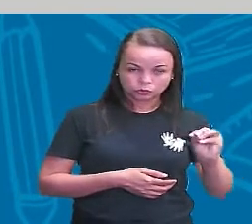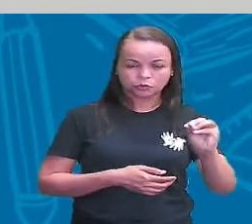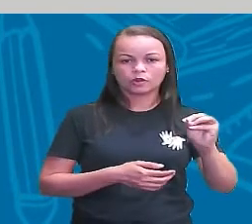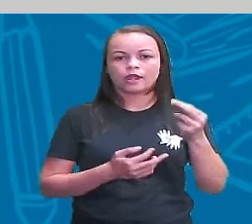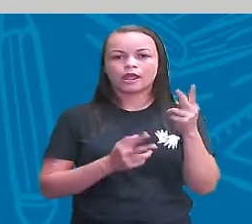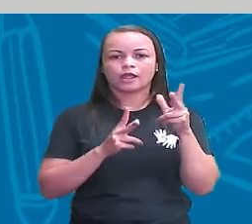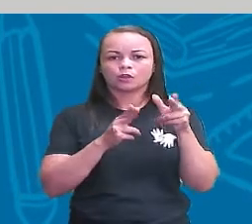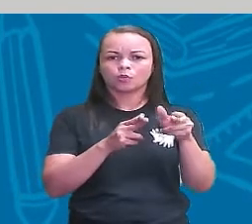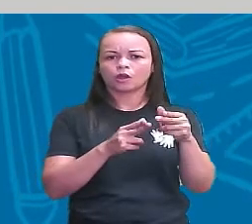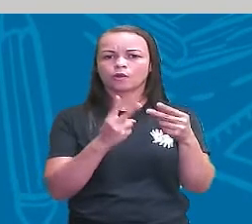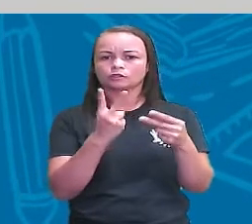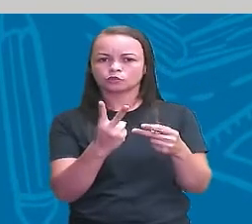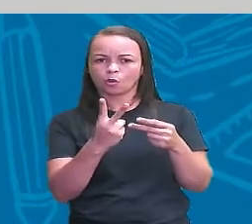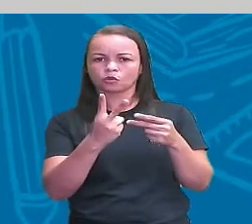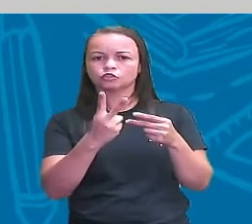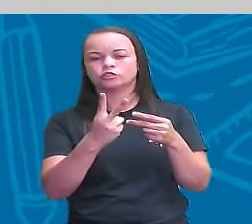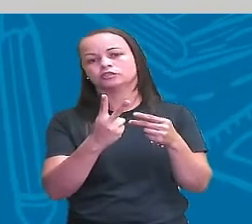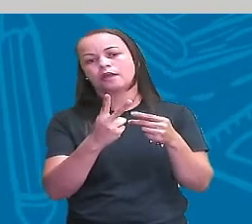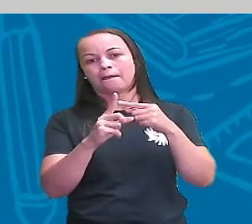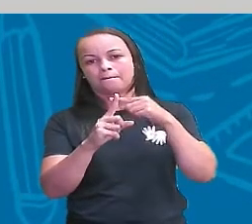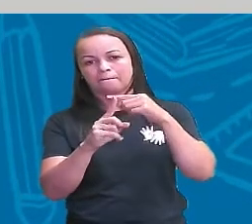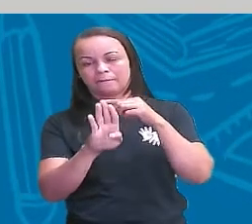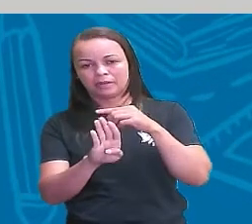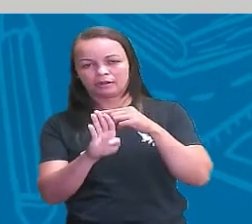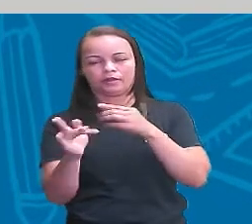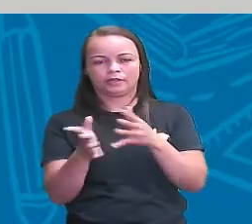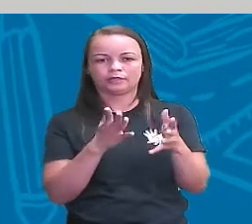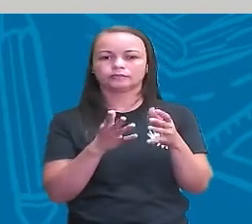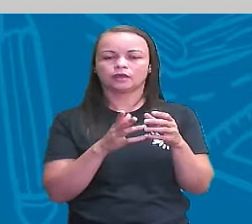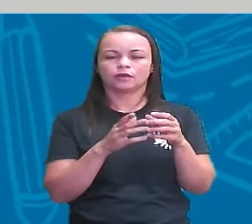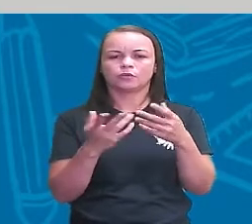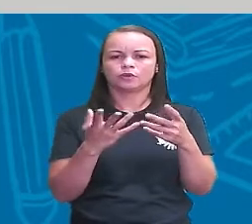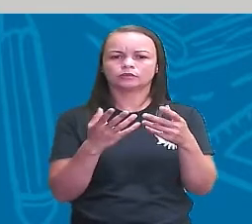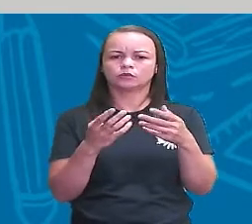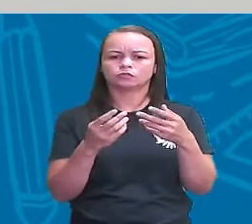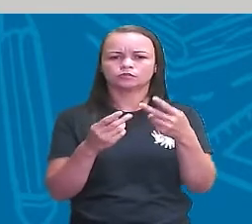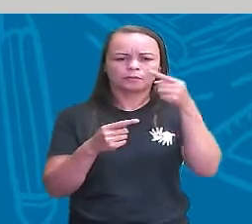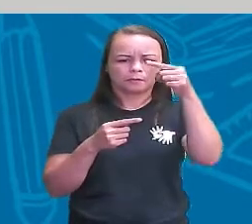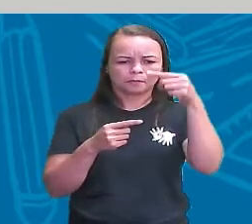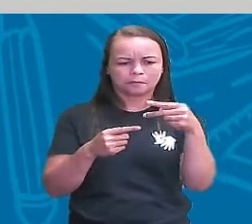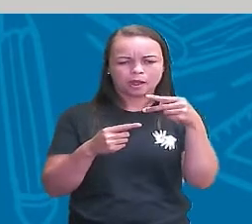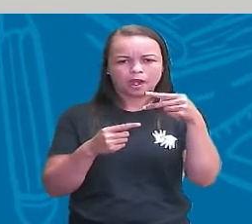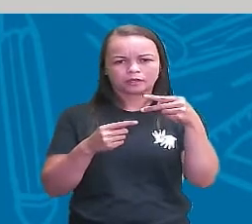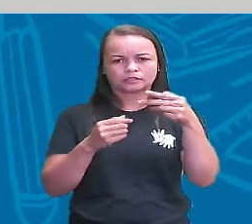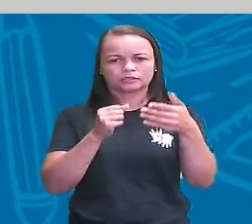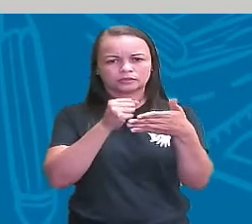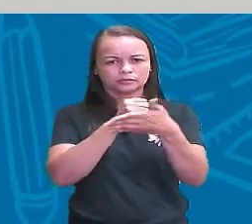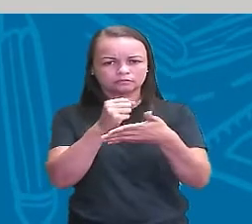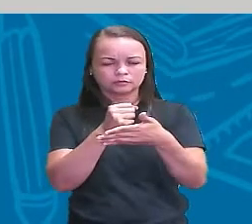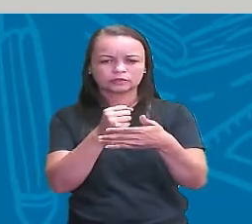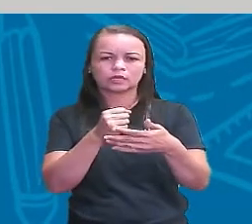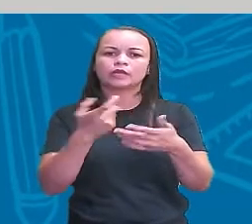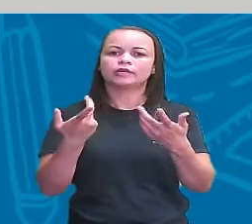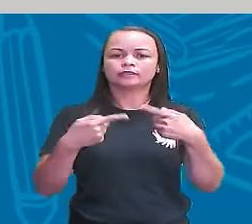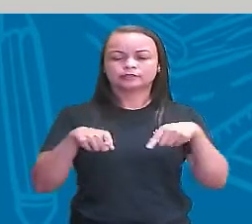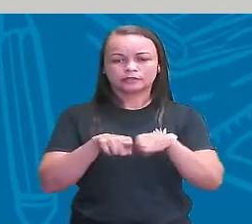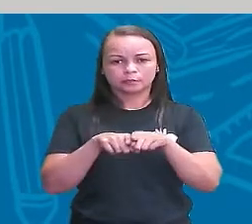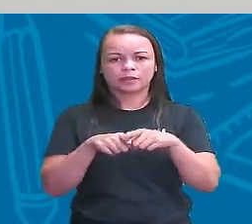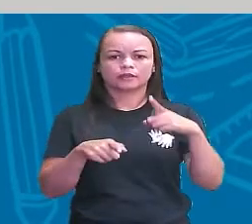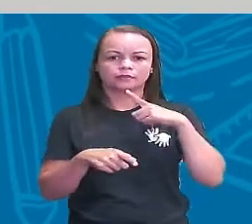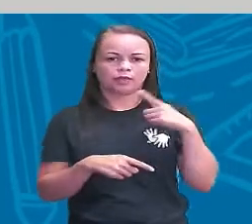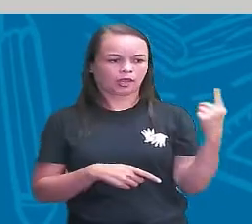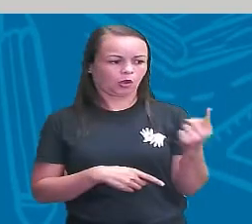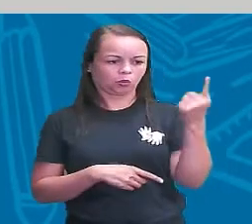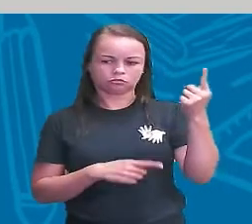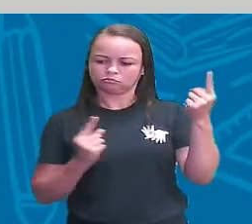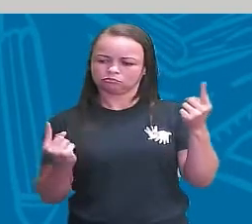Porque eu tenho 2 bases, não é isso? No meu retângulo eu tenho 2 bases, assim como eu também tenho 2 alturas. Então, por isso ficou,